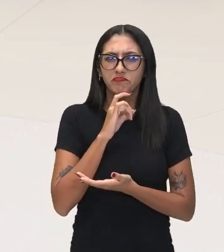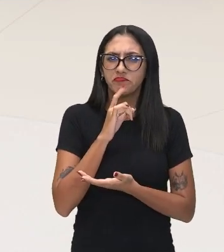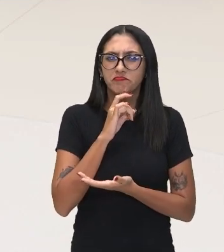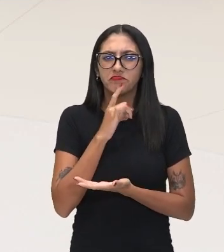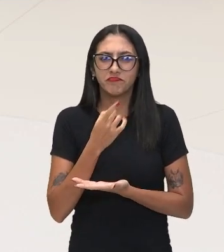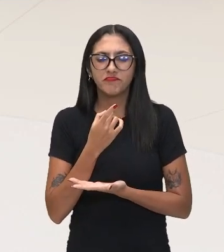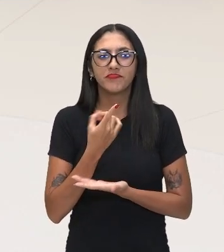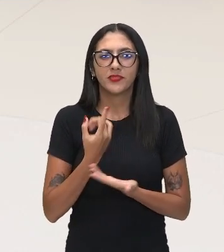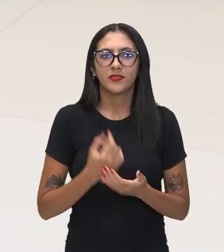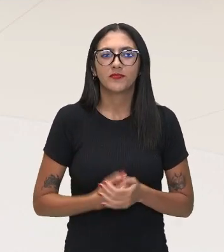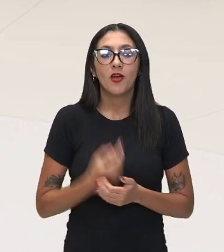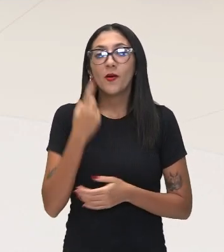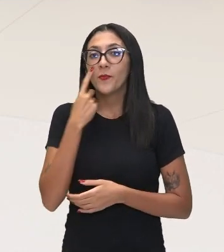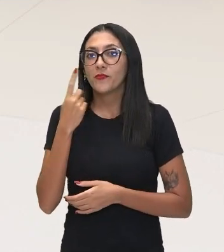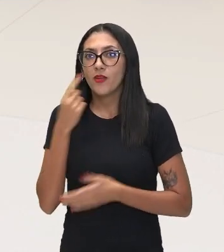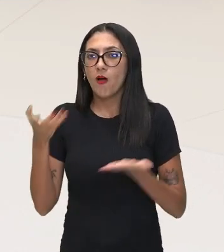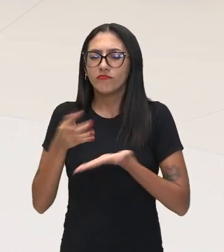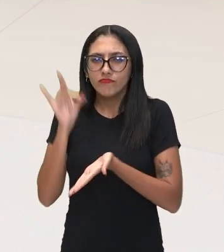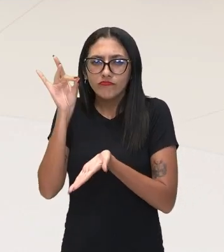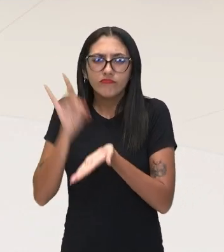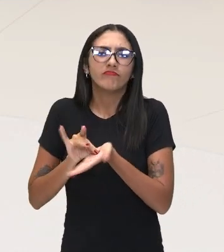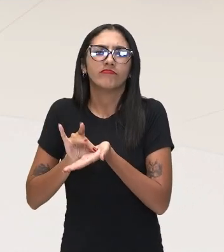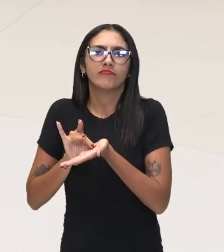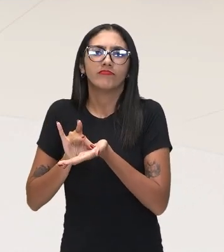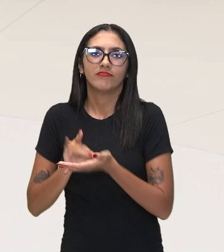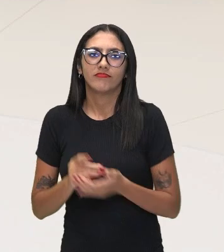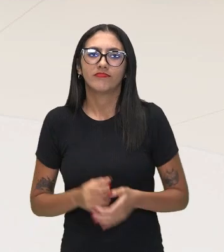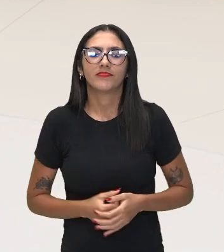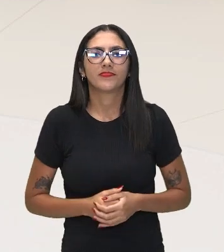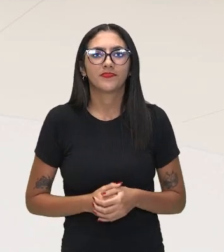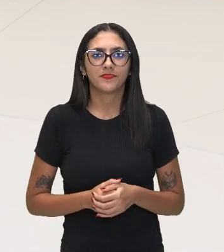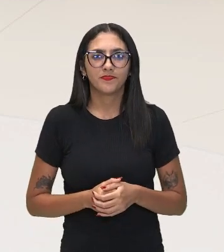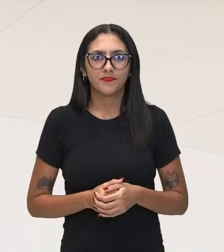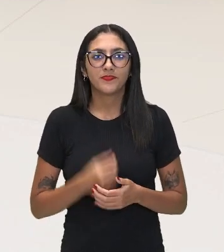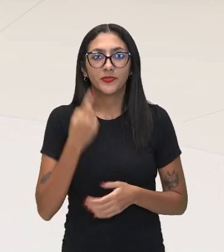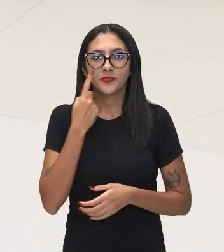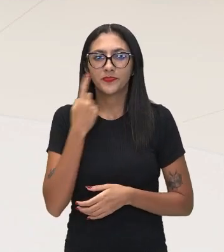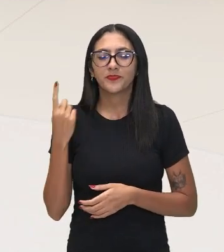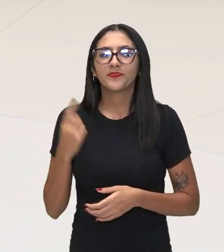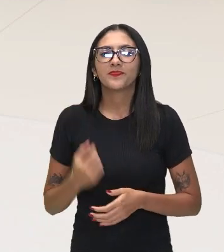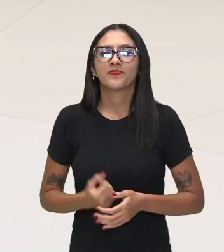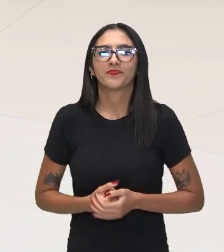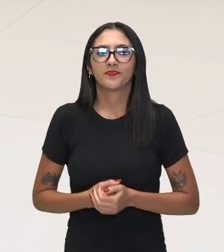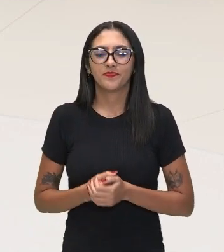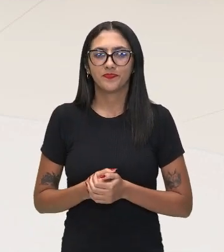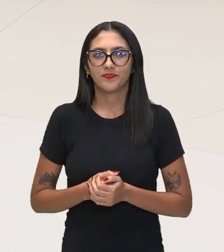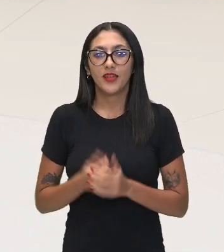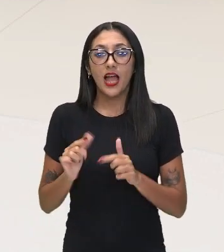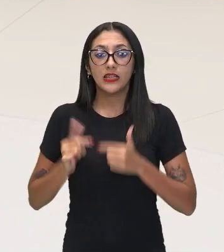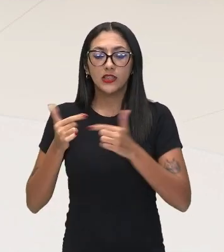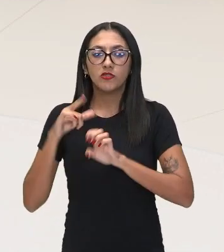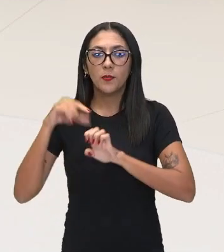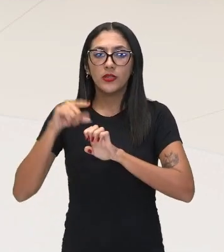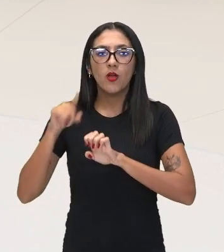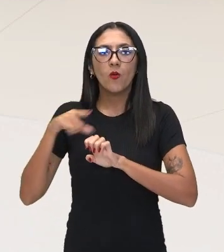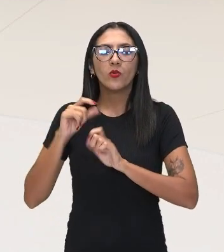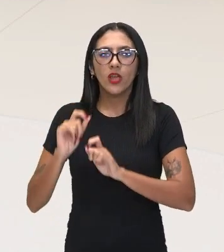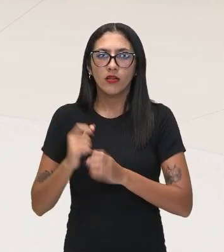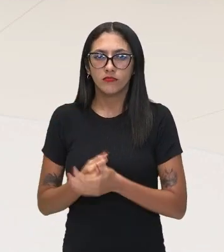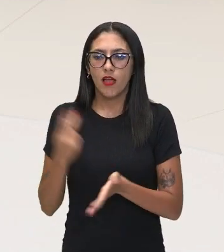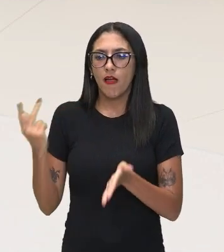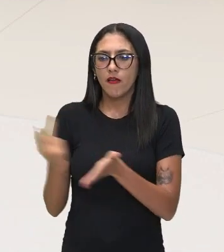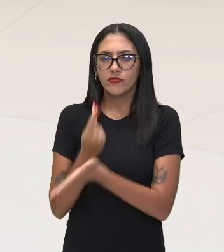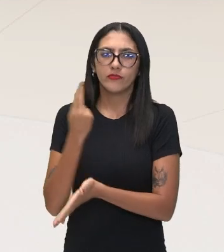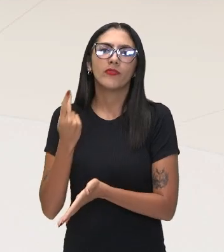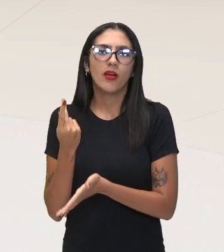Exatamente. Olha só, a nossa verdade, então, é que, vamos lá, empreender é resolver